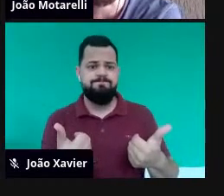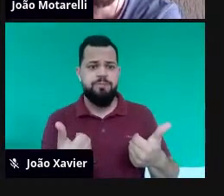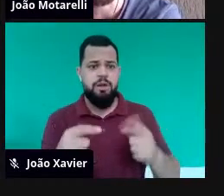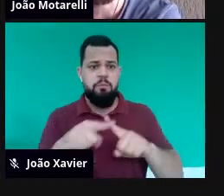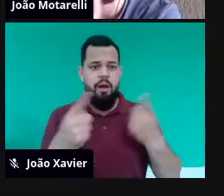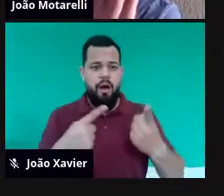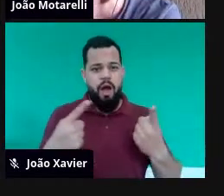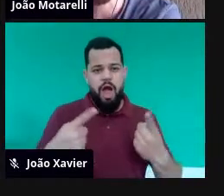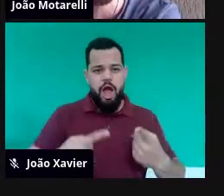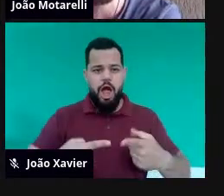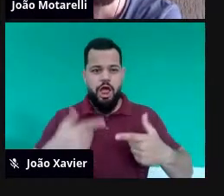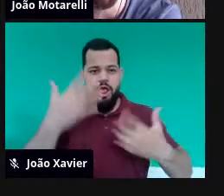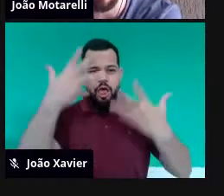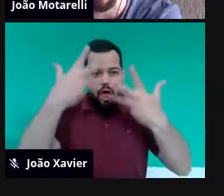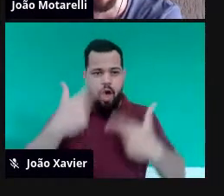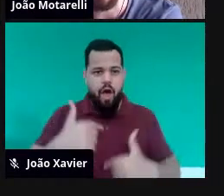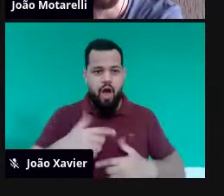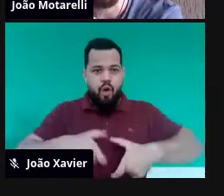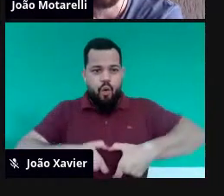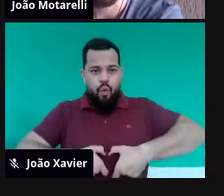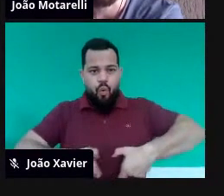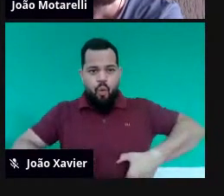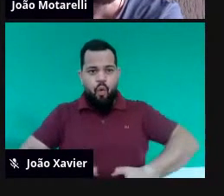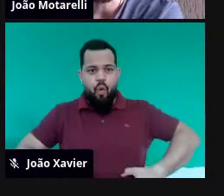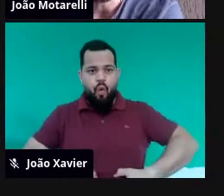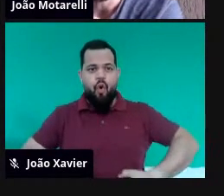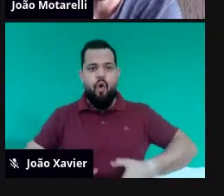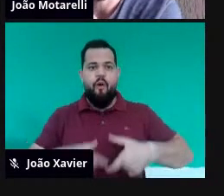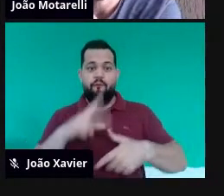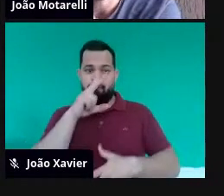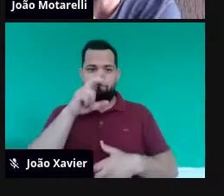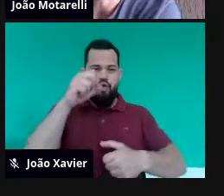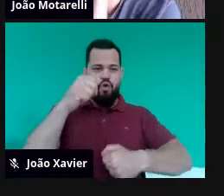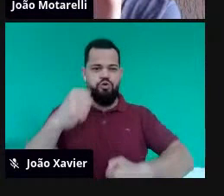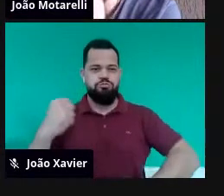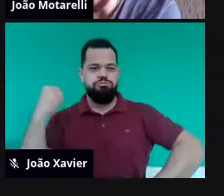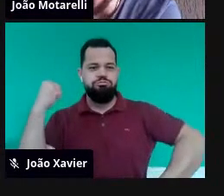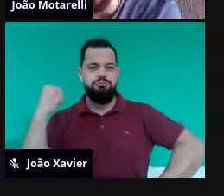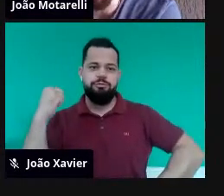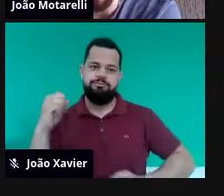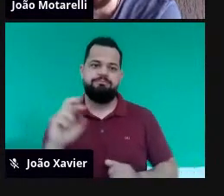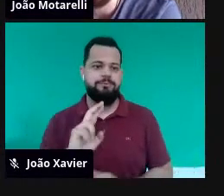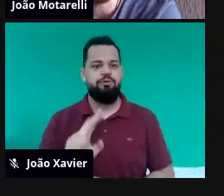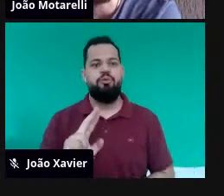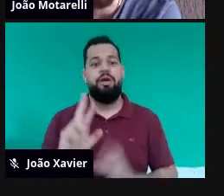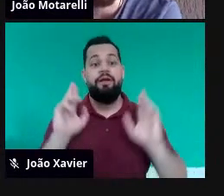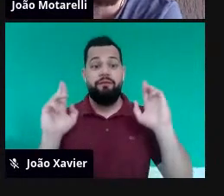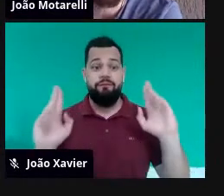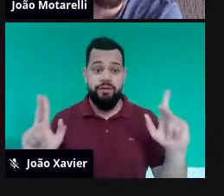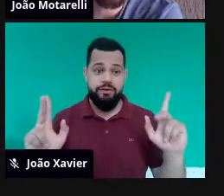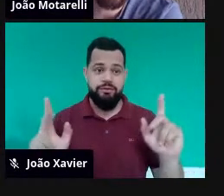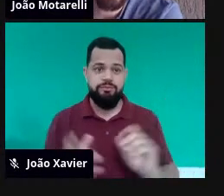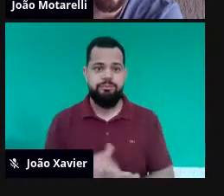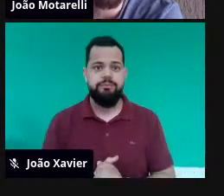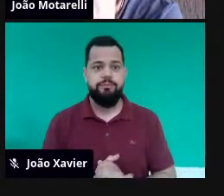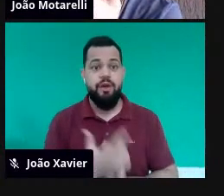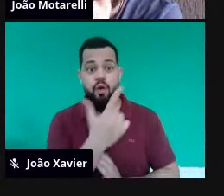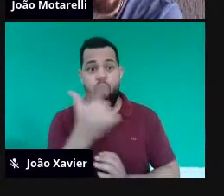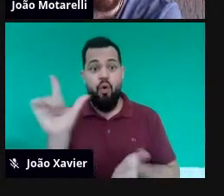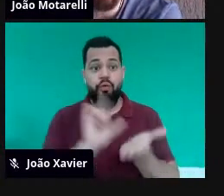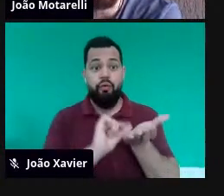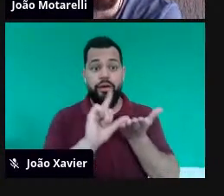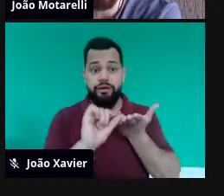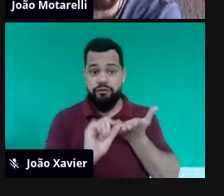para o verão. São coisas totalmente diferentes. Então, aqui, um outro artigo do Malham. O Malham, ele é um